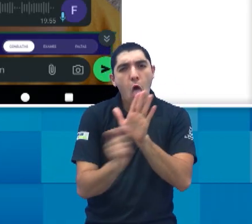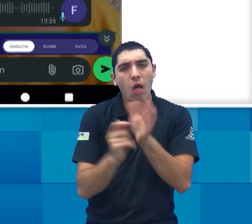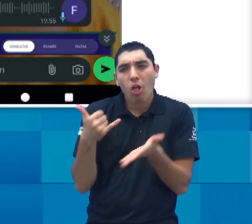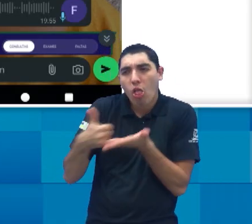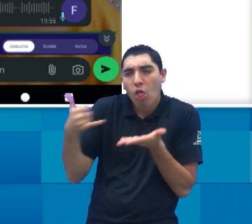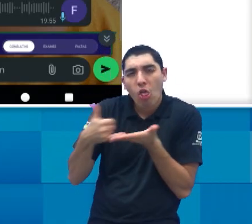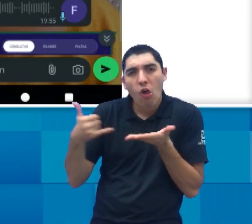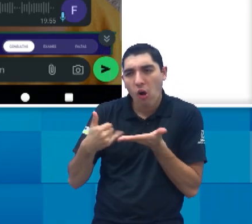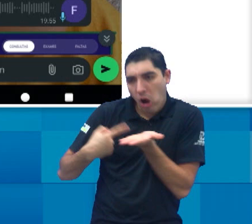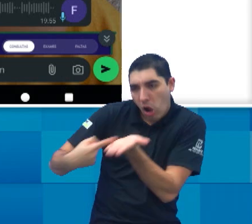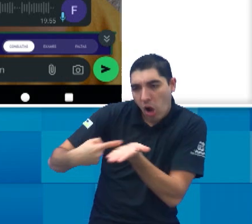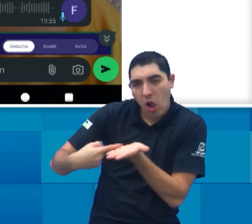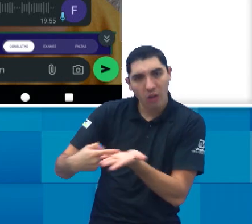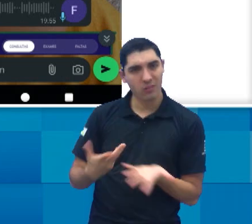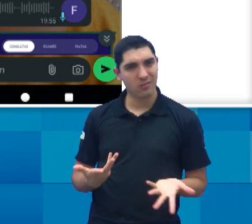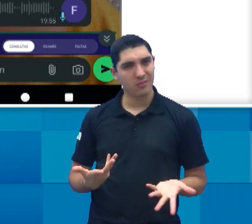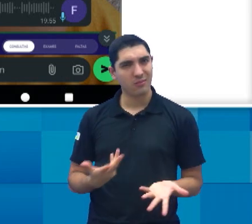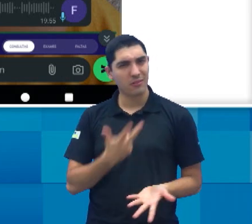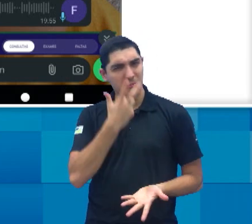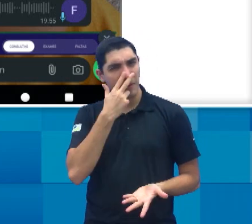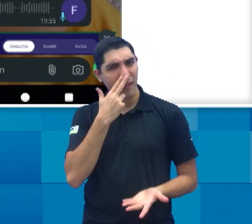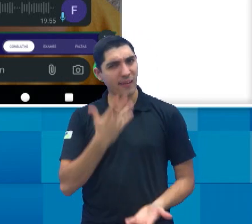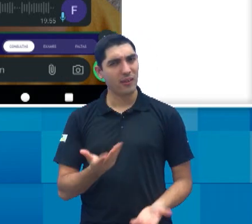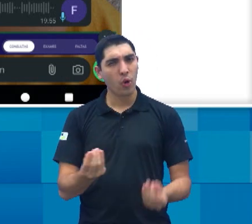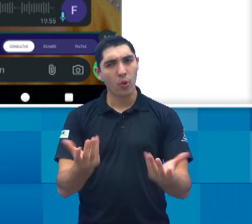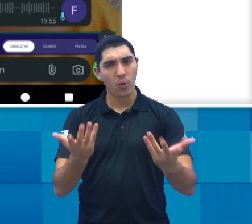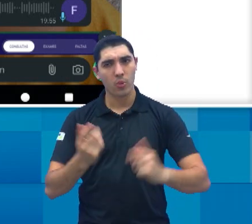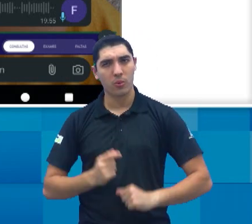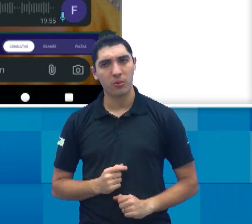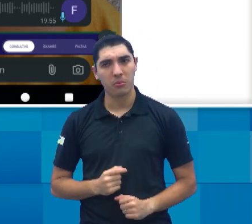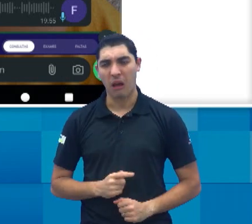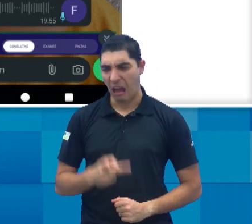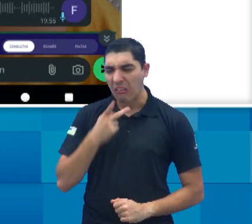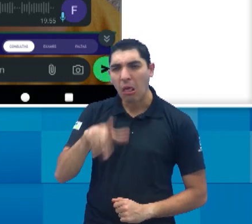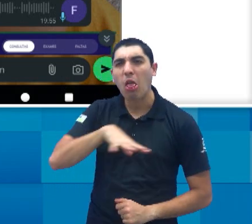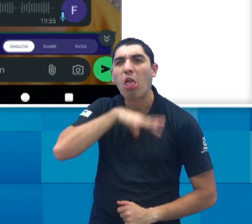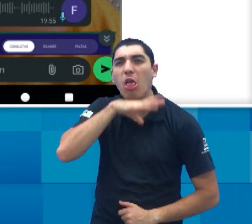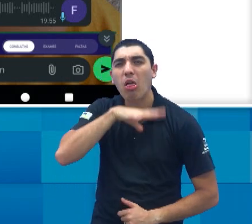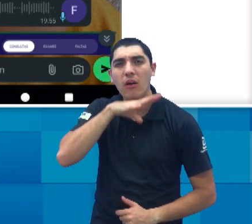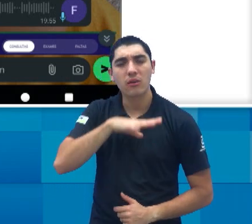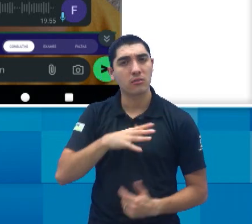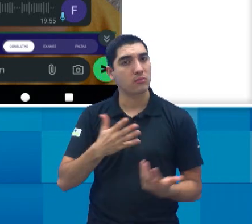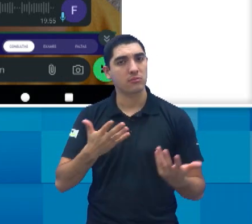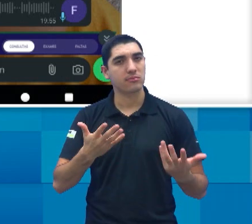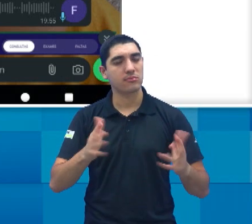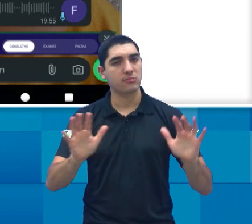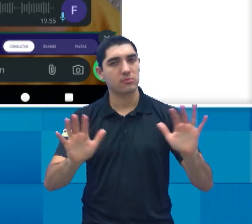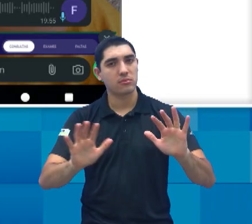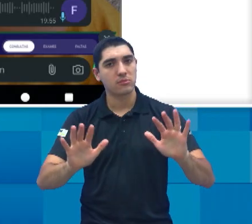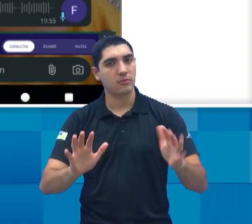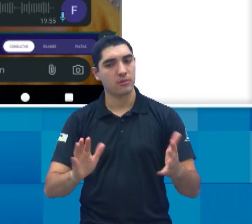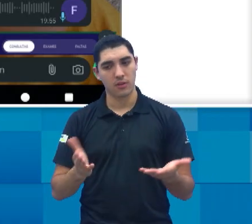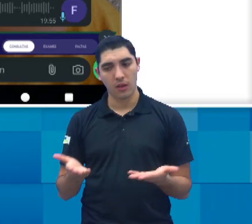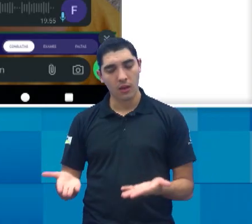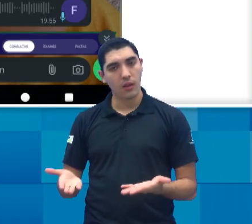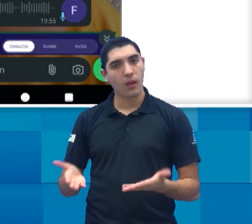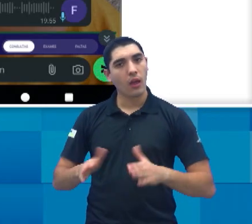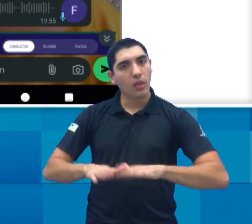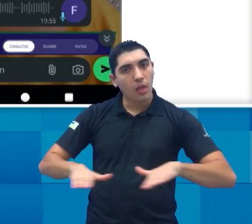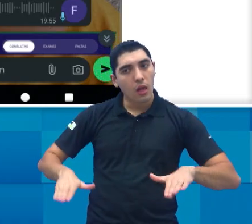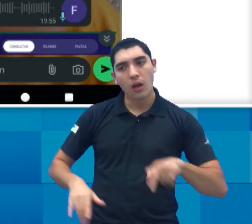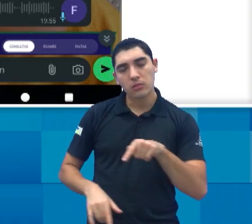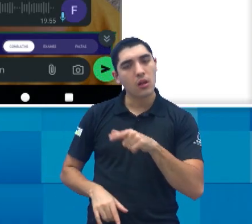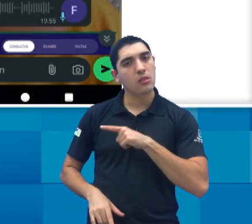quem pode, quem não pode descer o morro, e está tudo zoado. É uma criança que tem uma questão